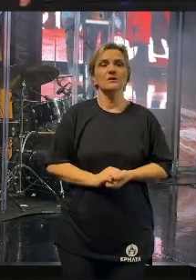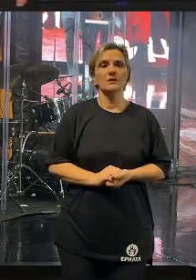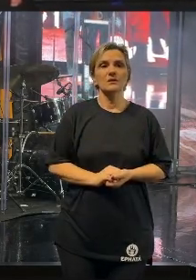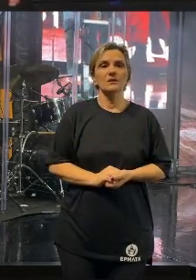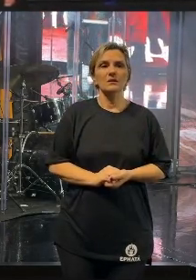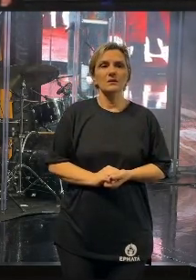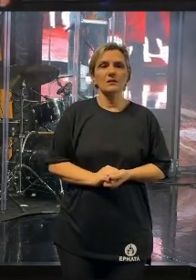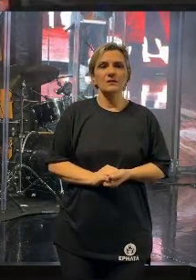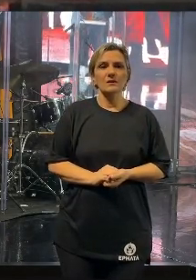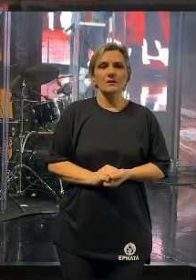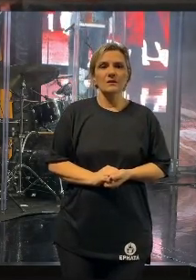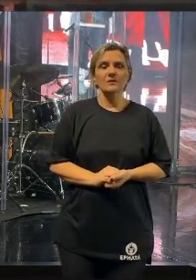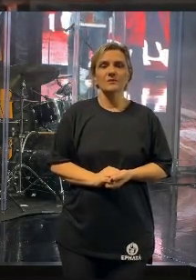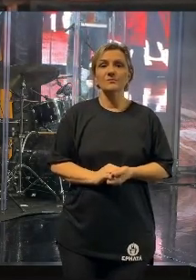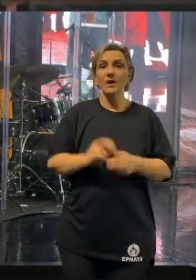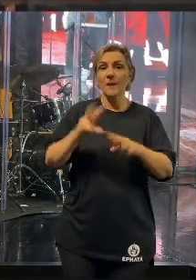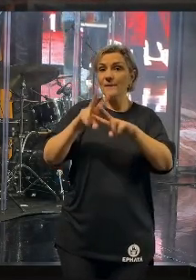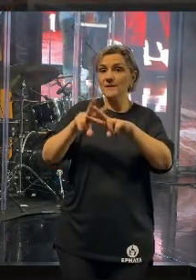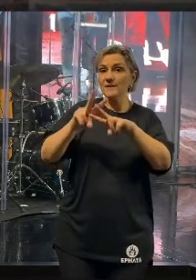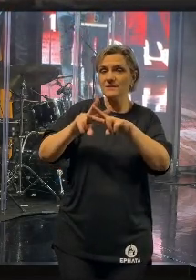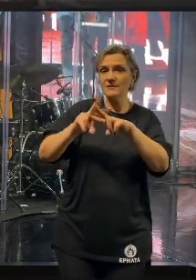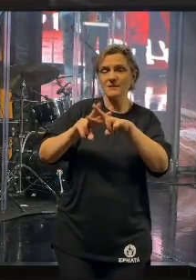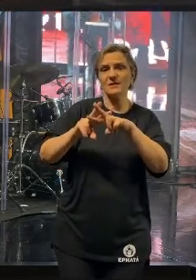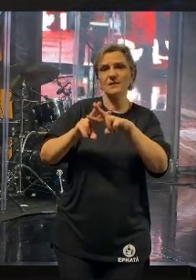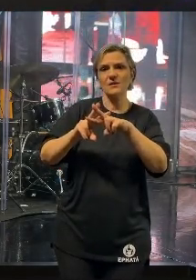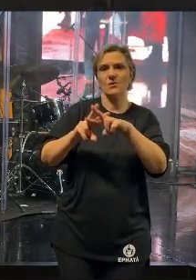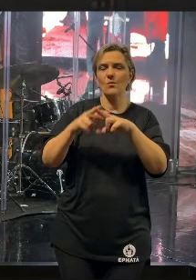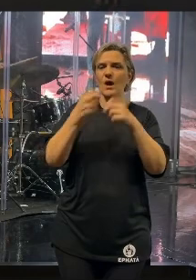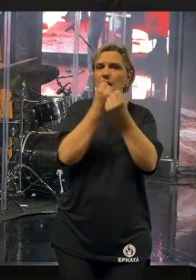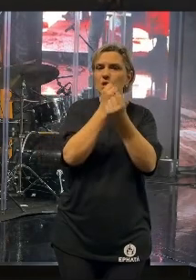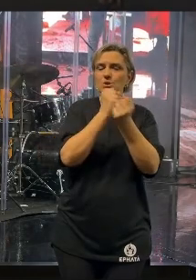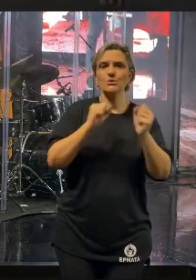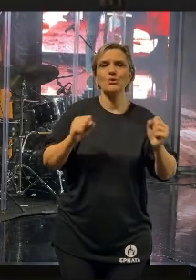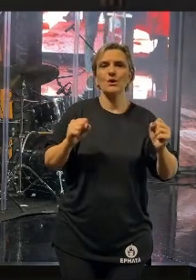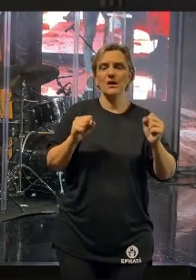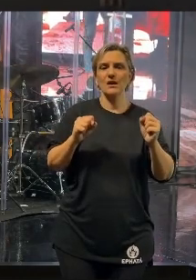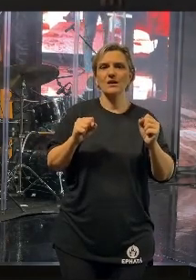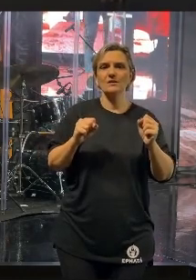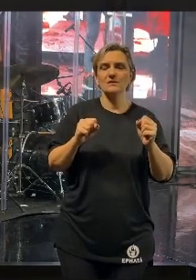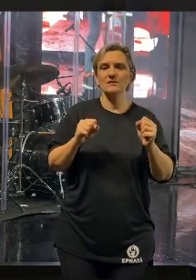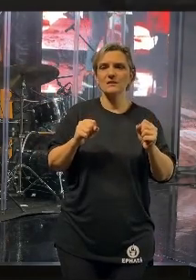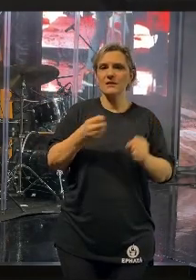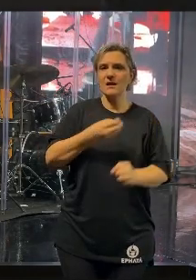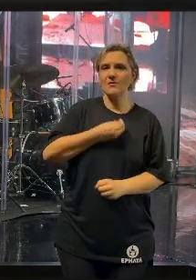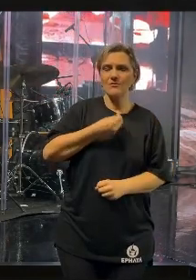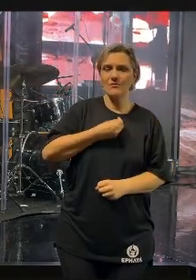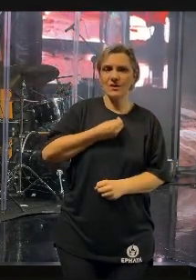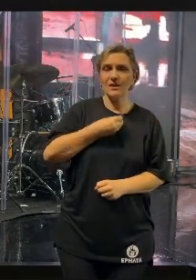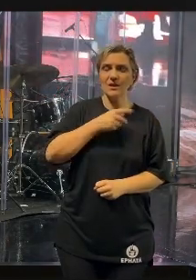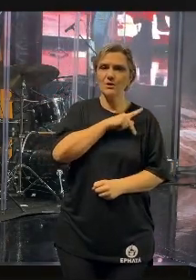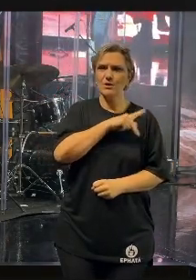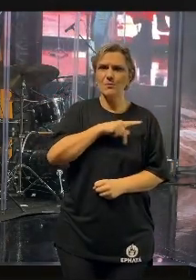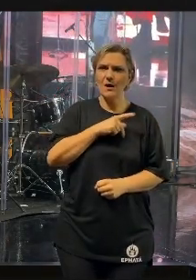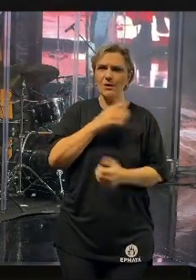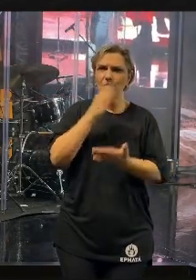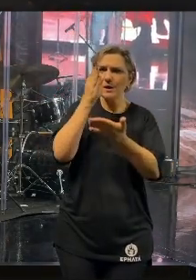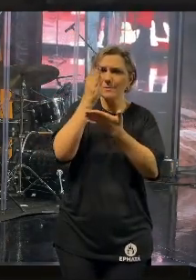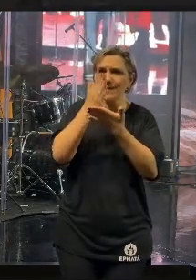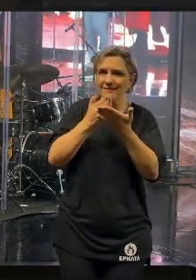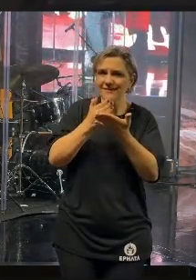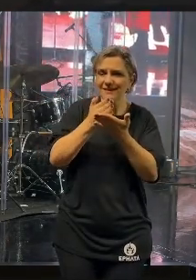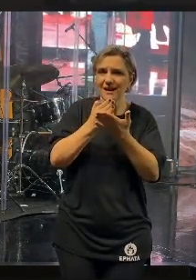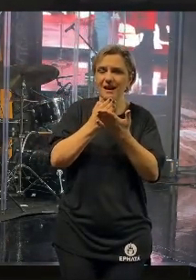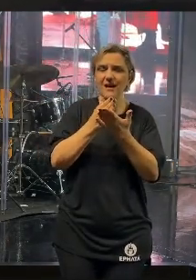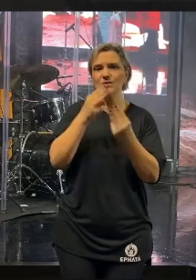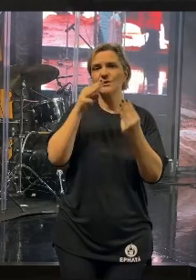eu vou, a prisão, as correntes na vida de Paulo, No meio da missão de Paulo, olha para mim, no meio